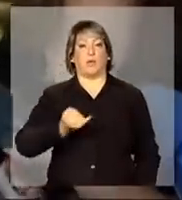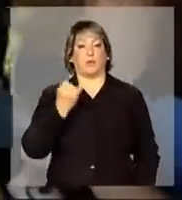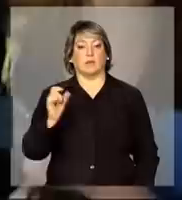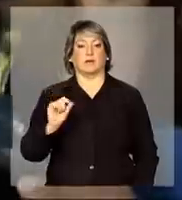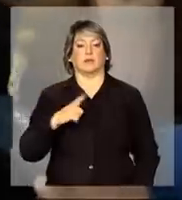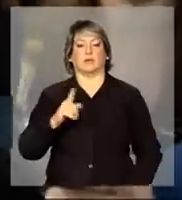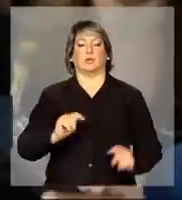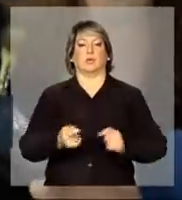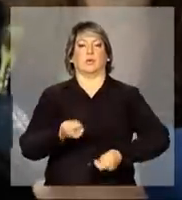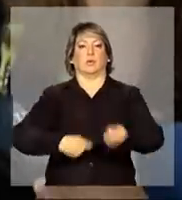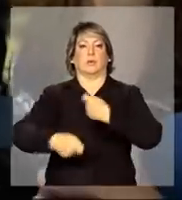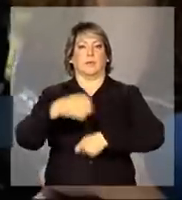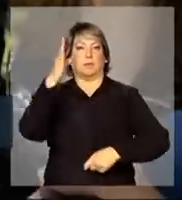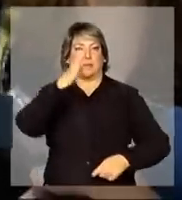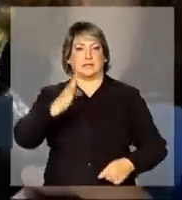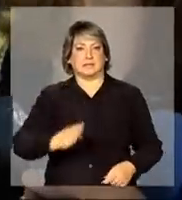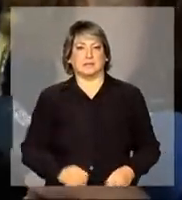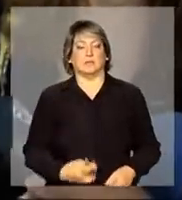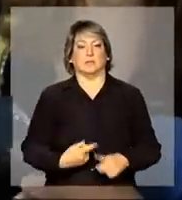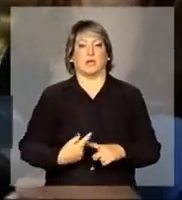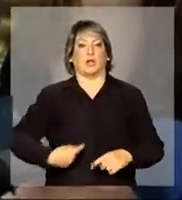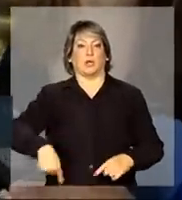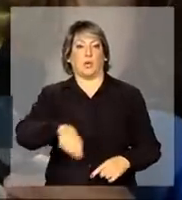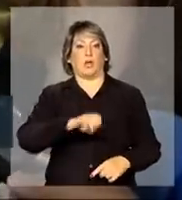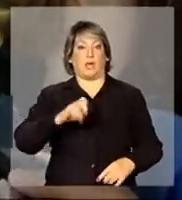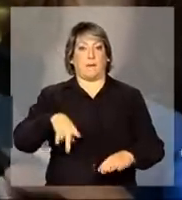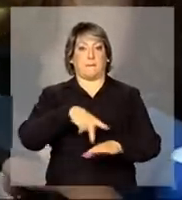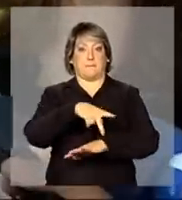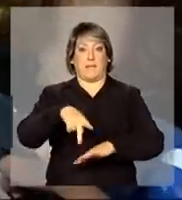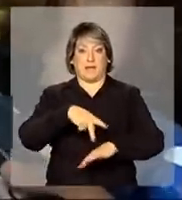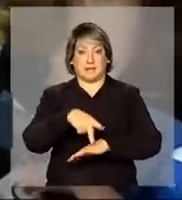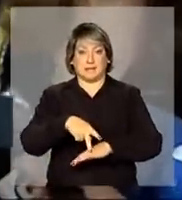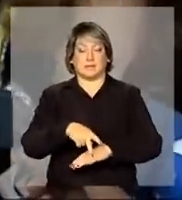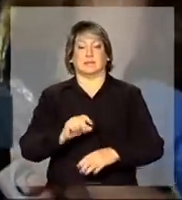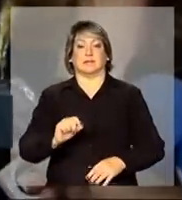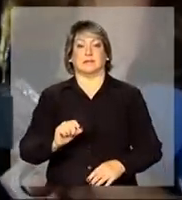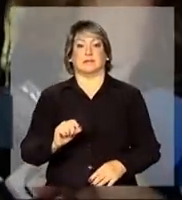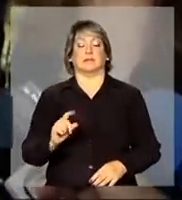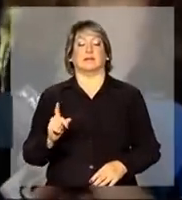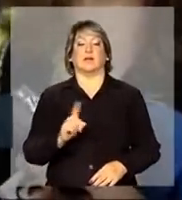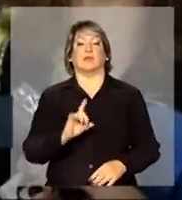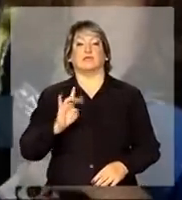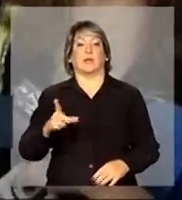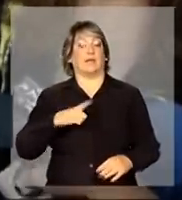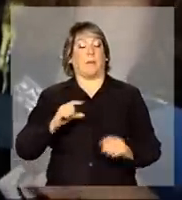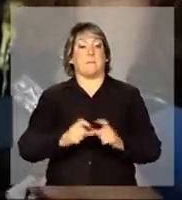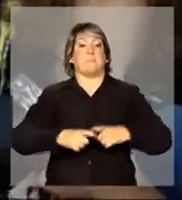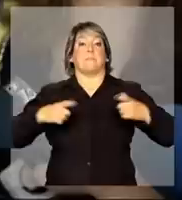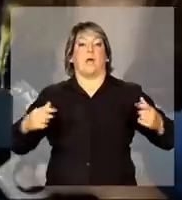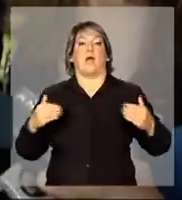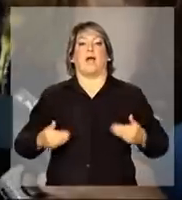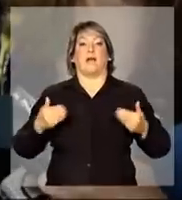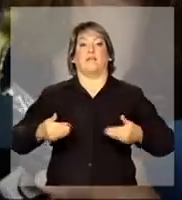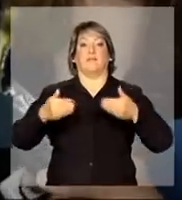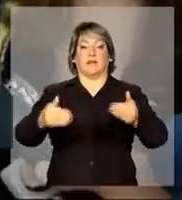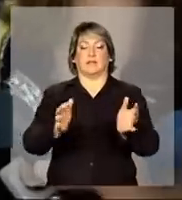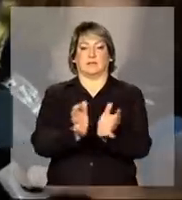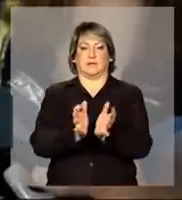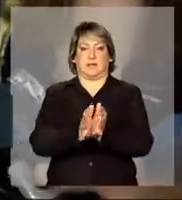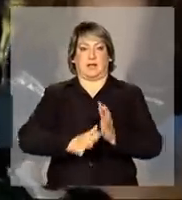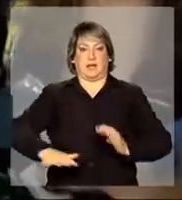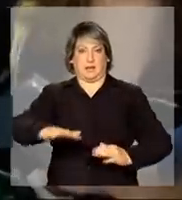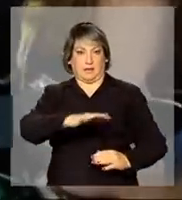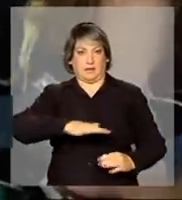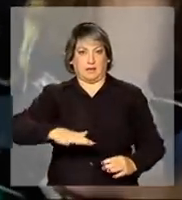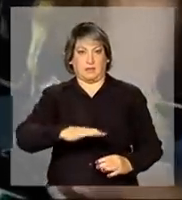economia brasileira. Porque nós somos o país que não só teve o maior avanço na área de